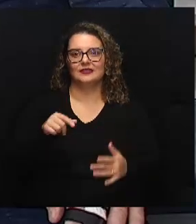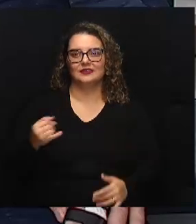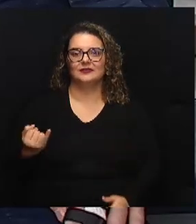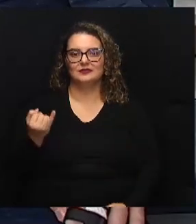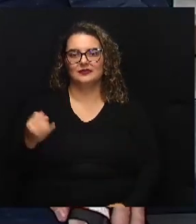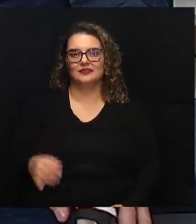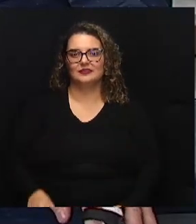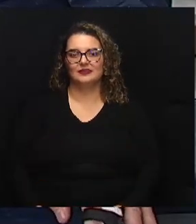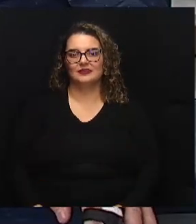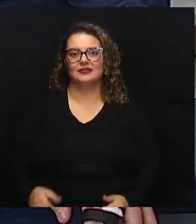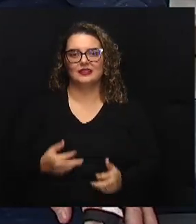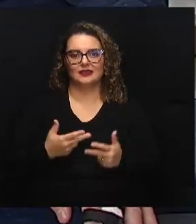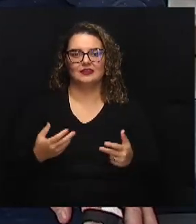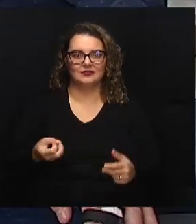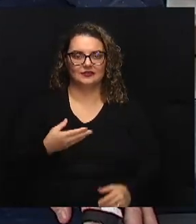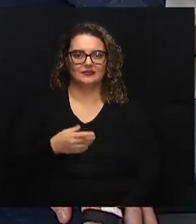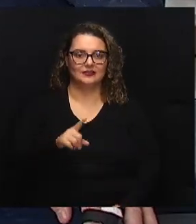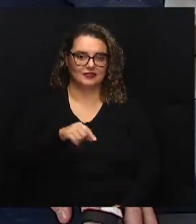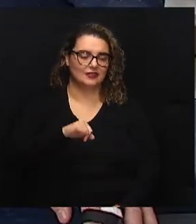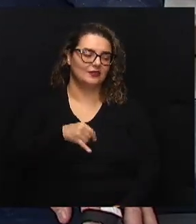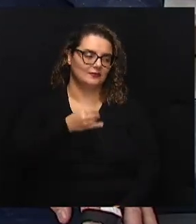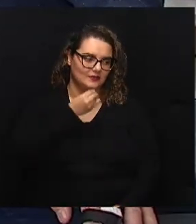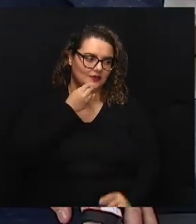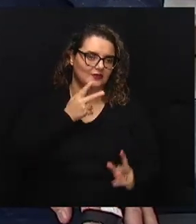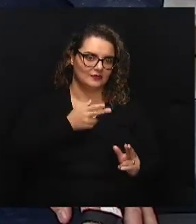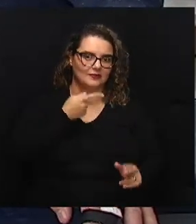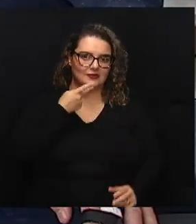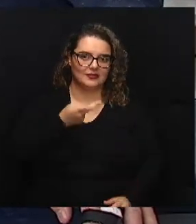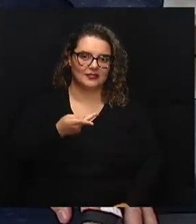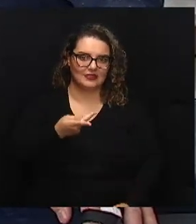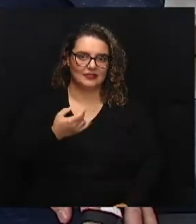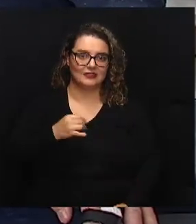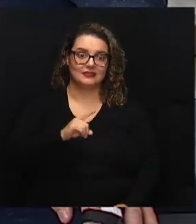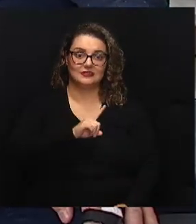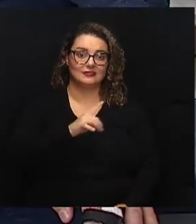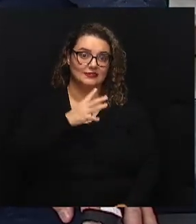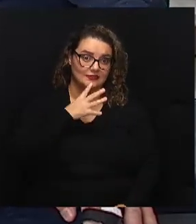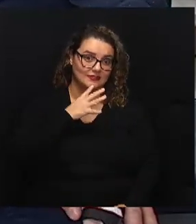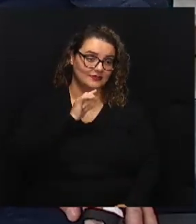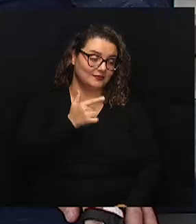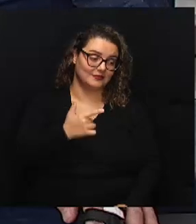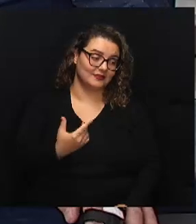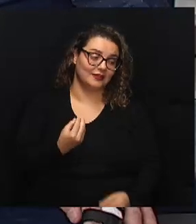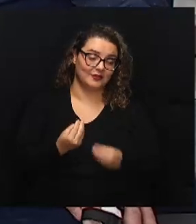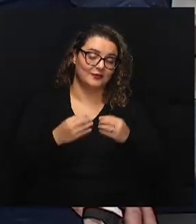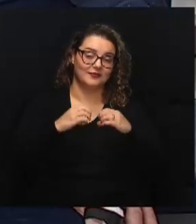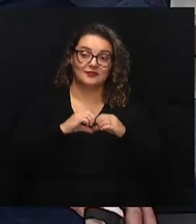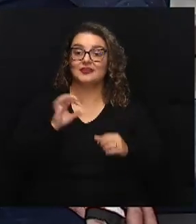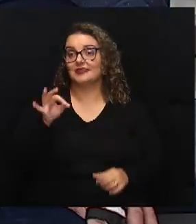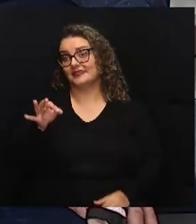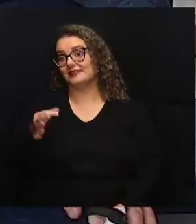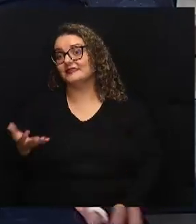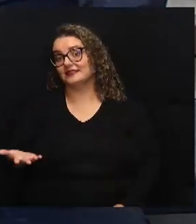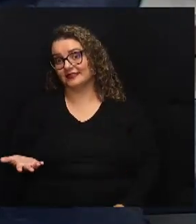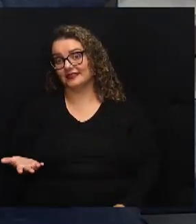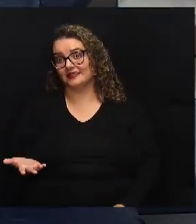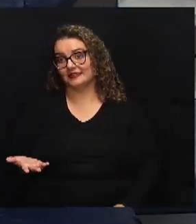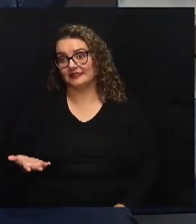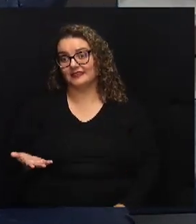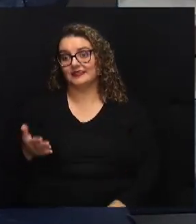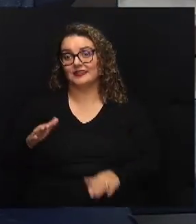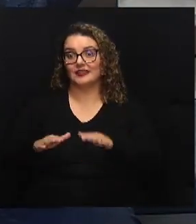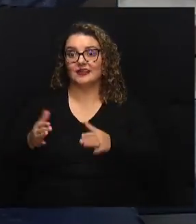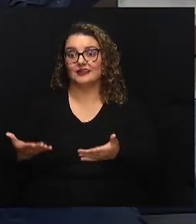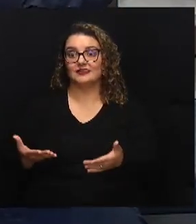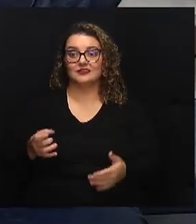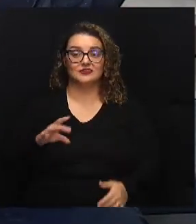foi algo novo. E é uma questão de oportunidade, como você falou, né? Se a gente não conhece, não tem como amar. Exatamente, né? Exatamente. Você passa só a